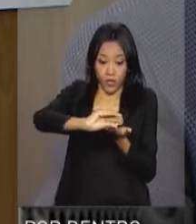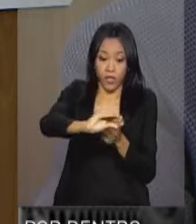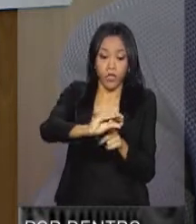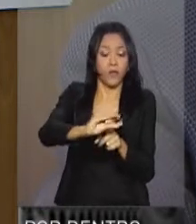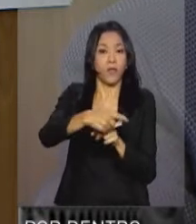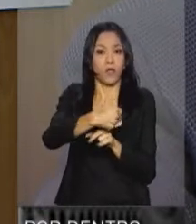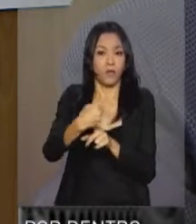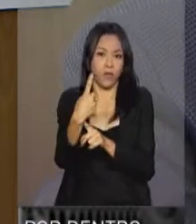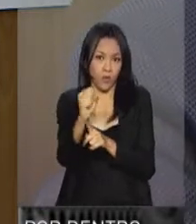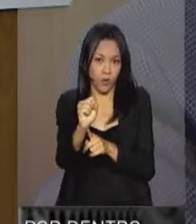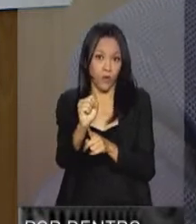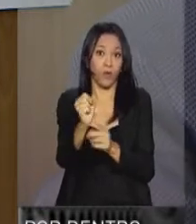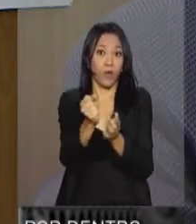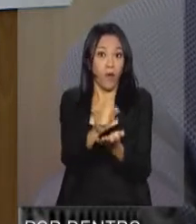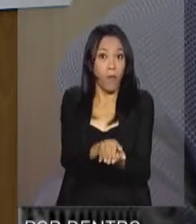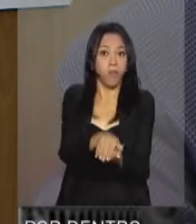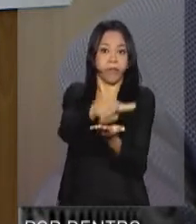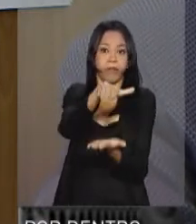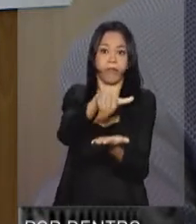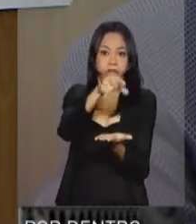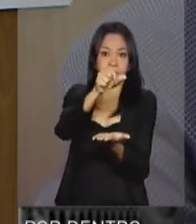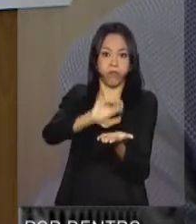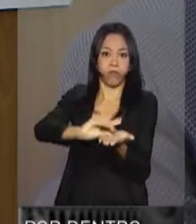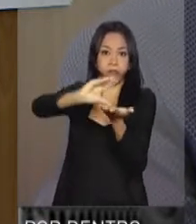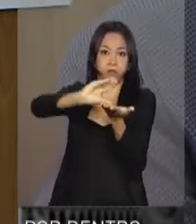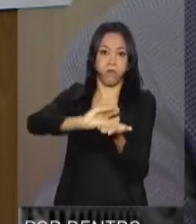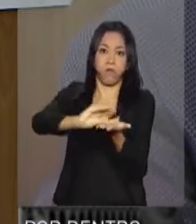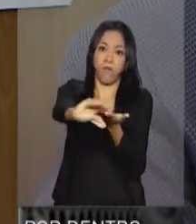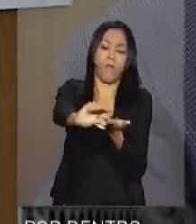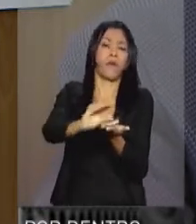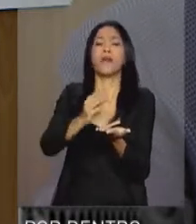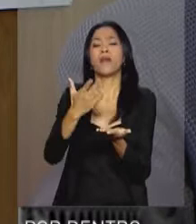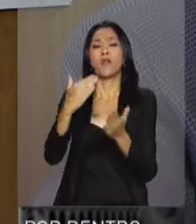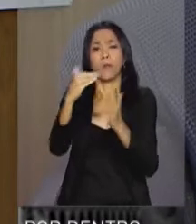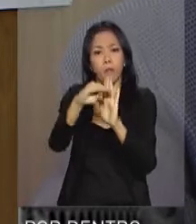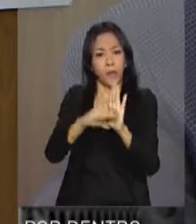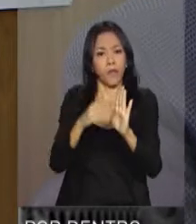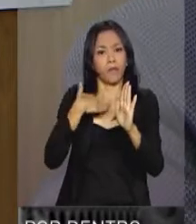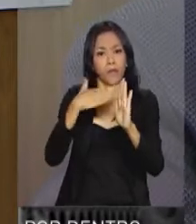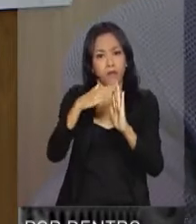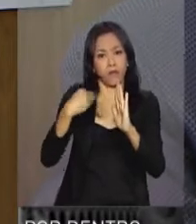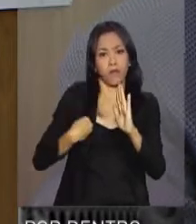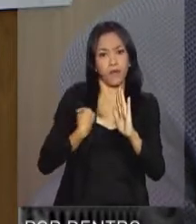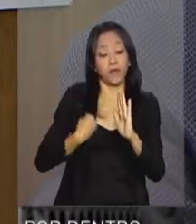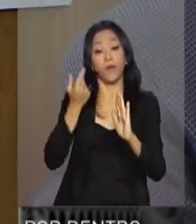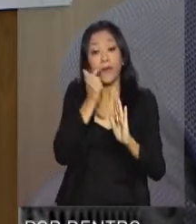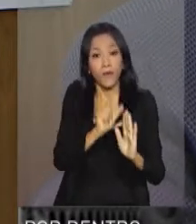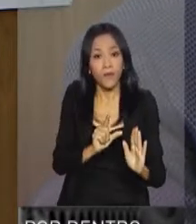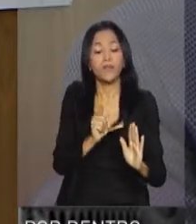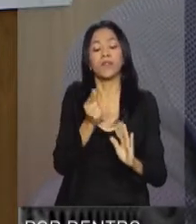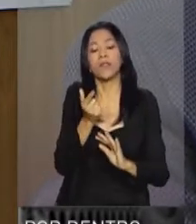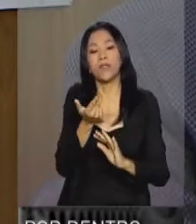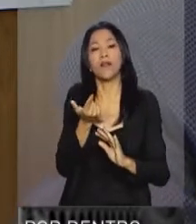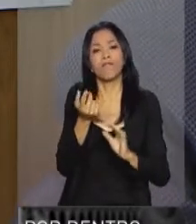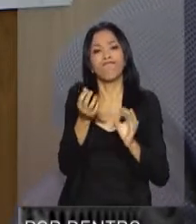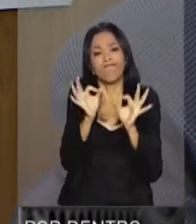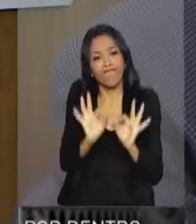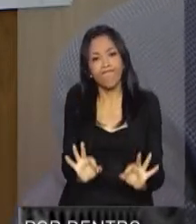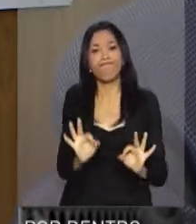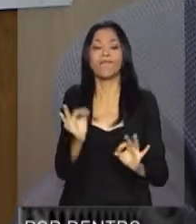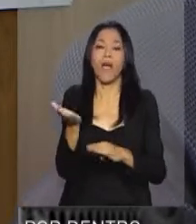possam ser ampliados e o programa minha casa minha vida em todas as faixas consigam chegar a todos que efetivamente